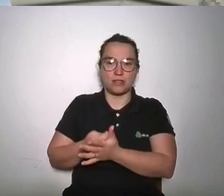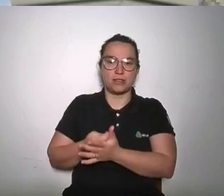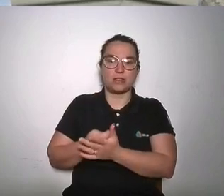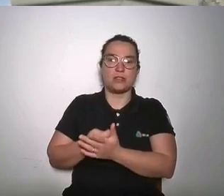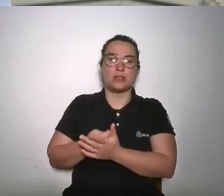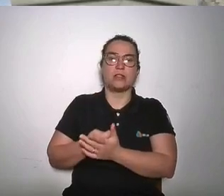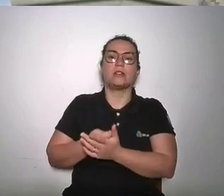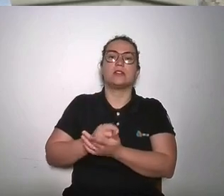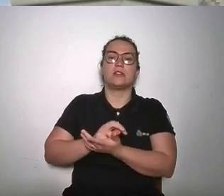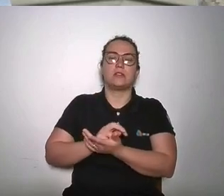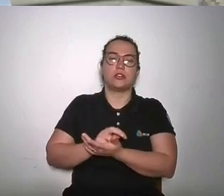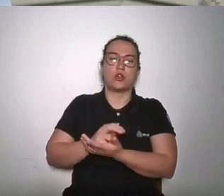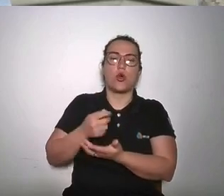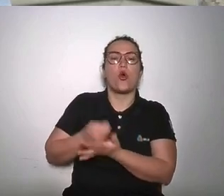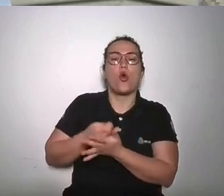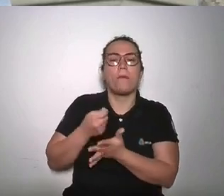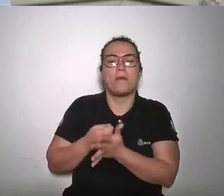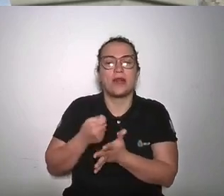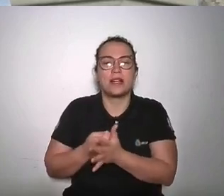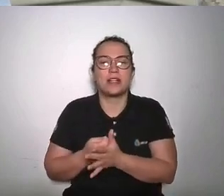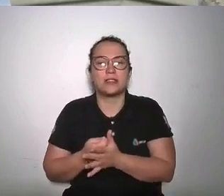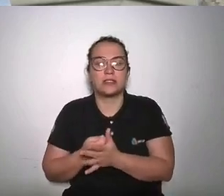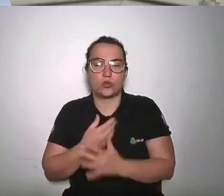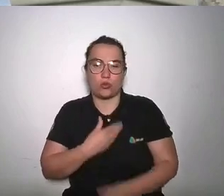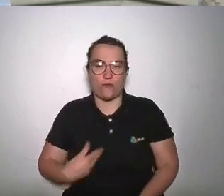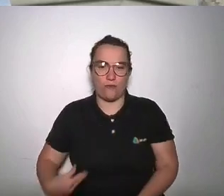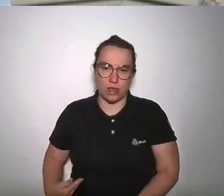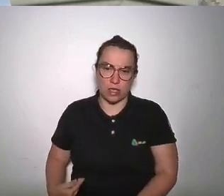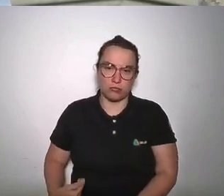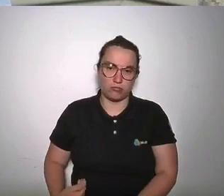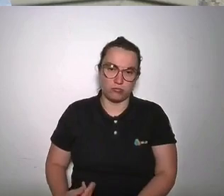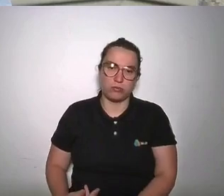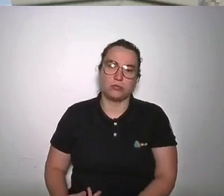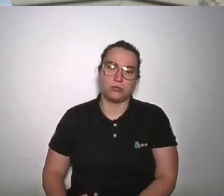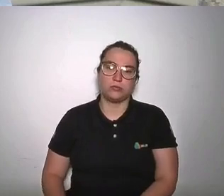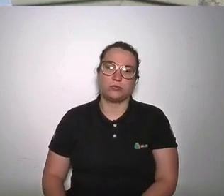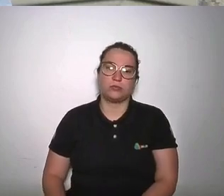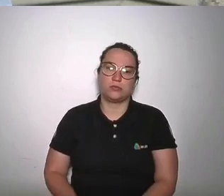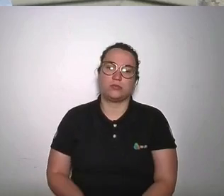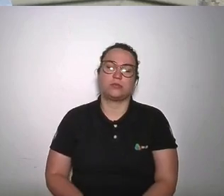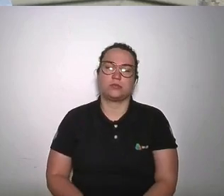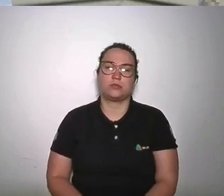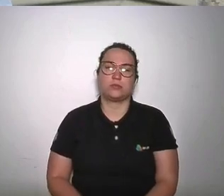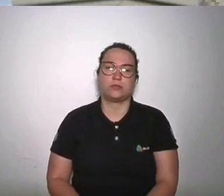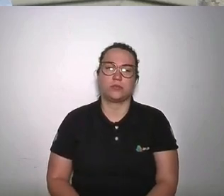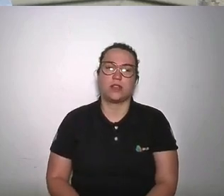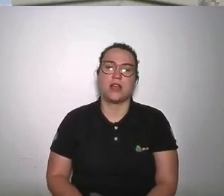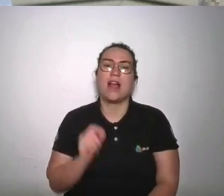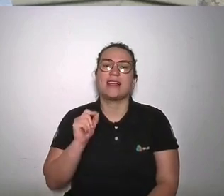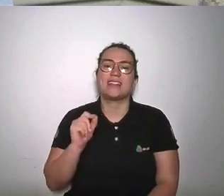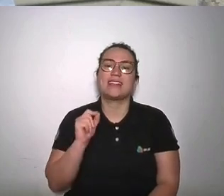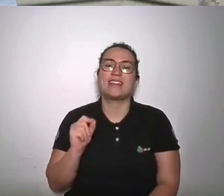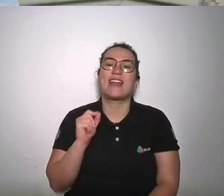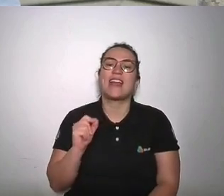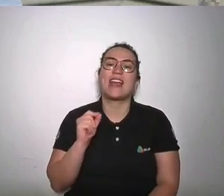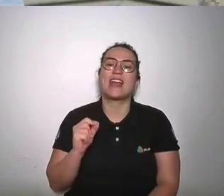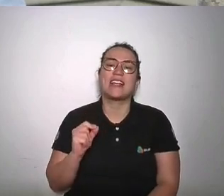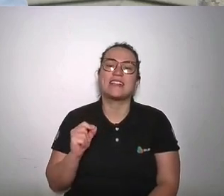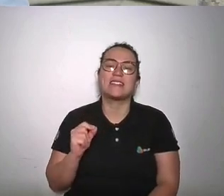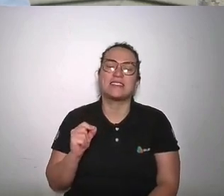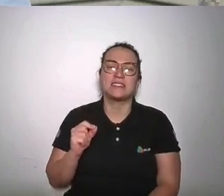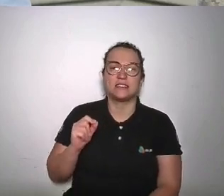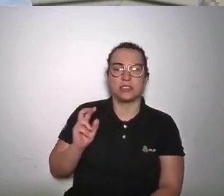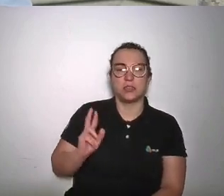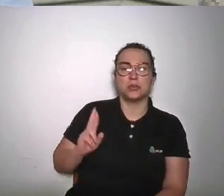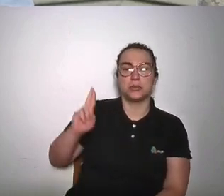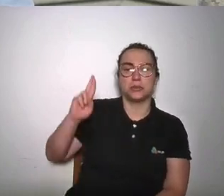de obrigações dos governantes, aos governantes. Quem que são esses órgãos, que